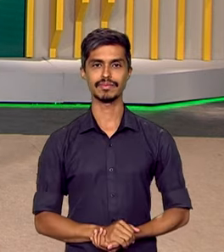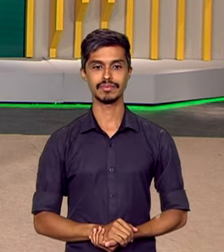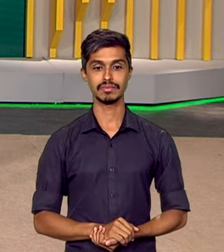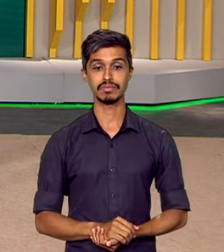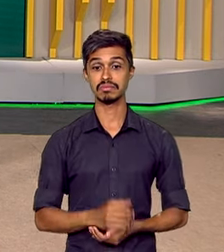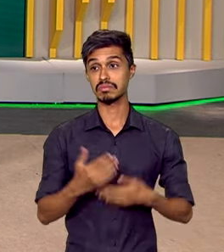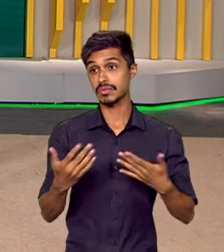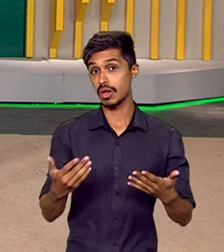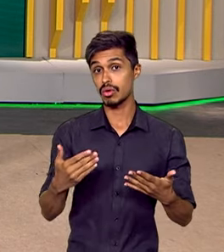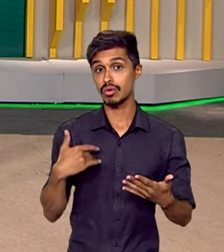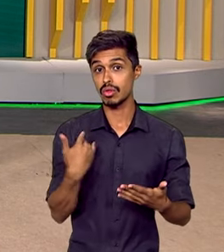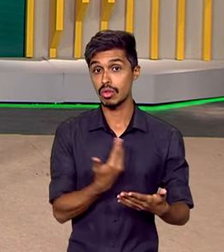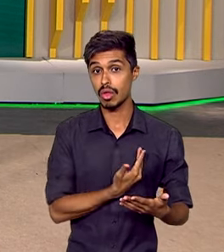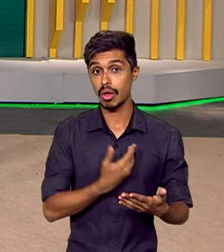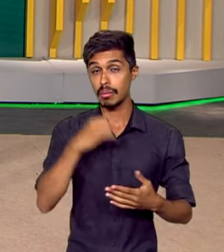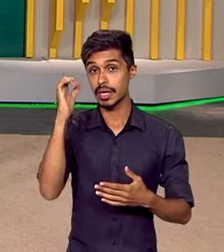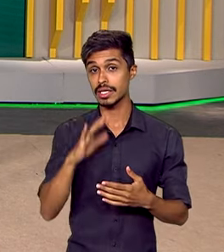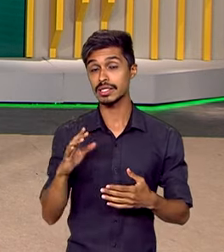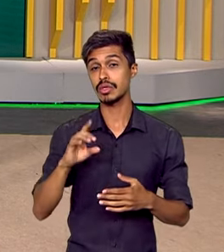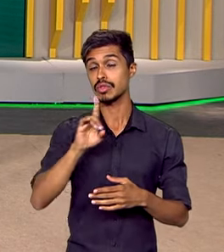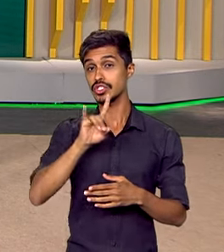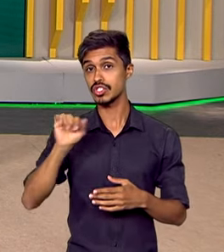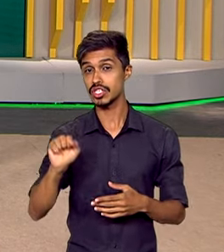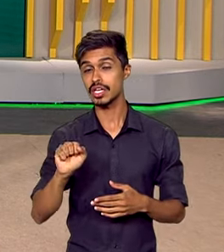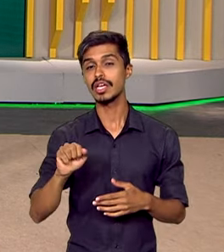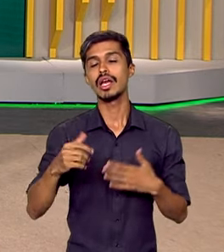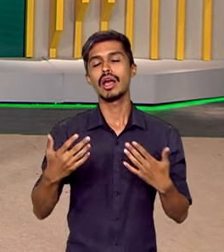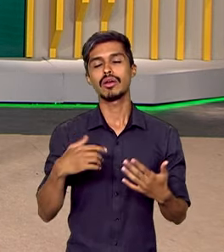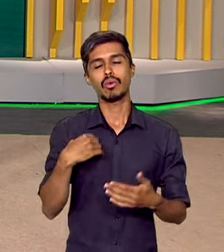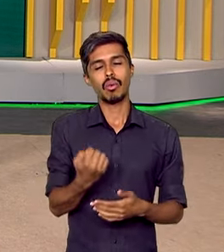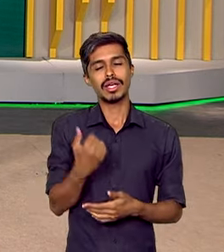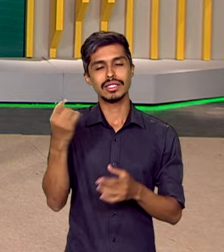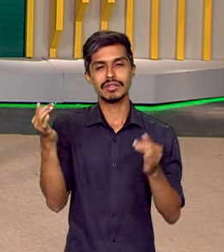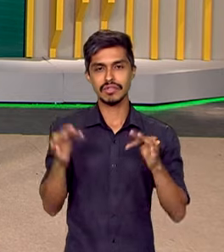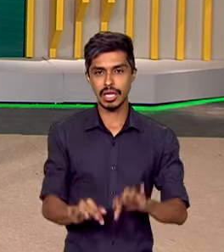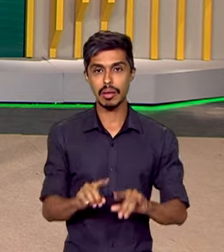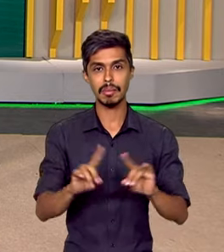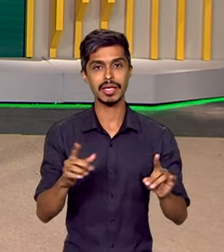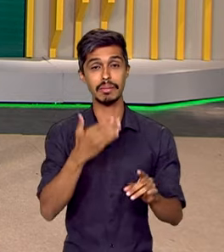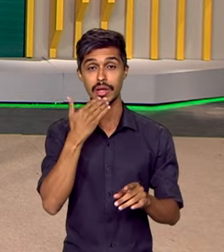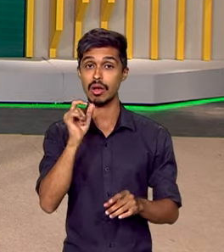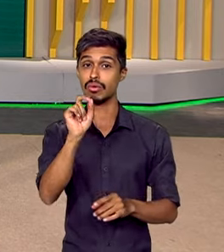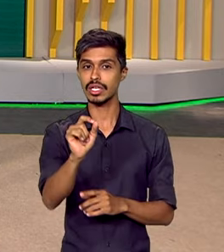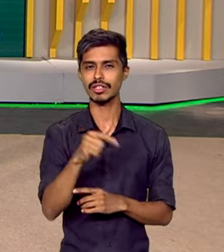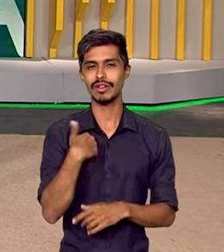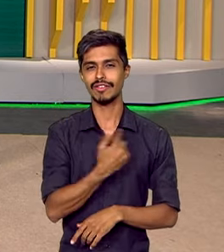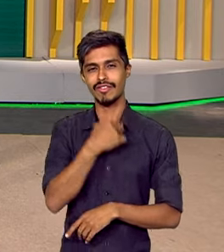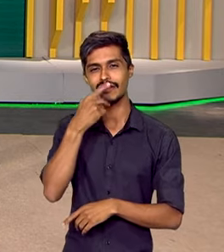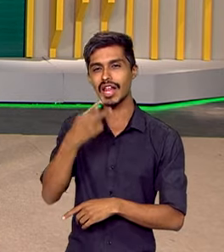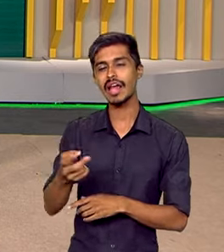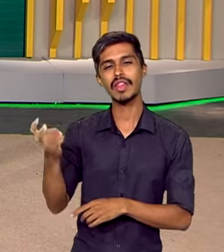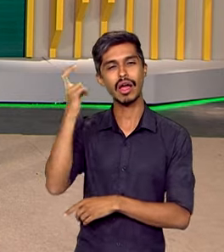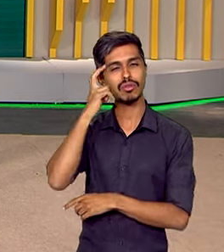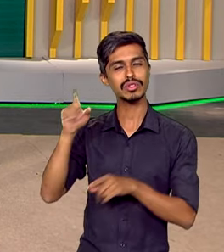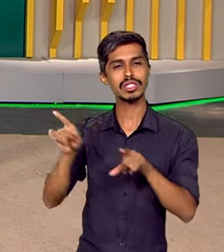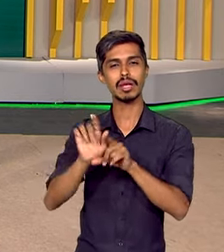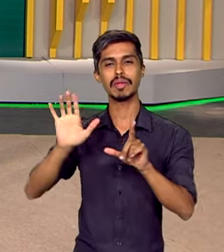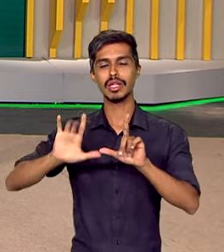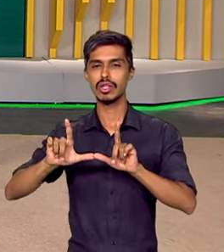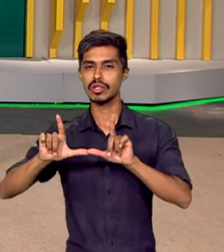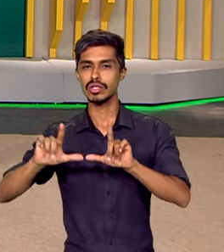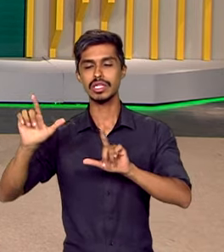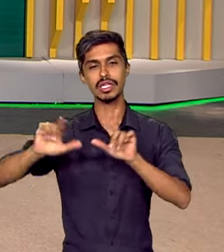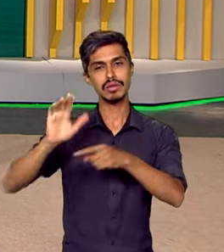bom o nosso Brasil em dia tá quase terminando Ana mas nada melhor do que a gente falar um pouquinho da cultura e do cinema